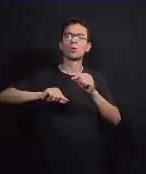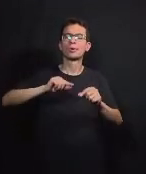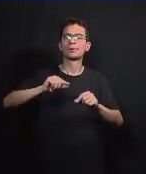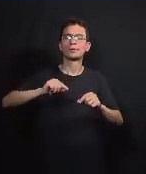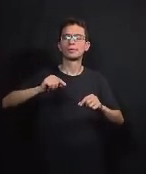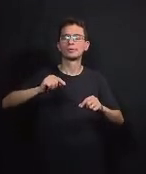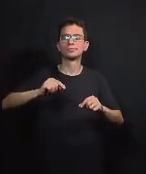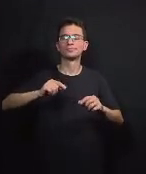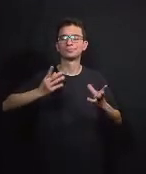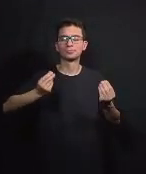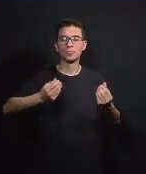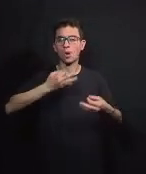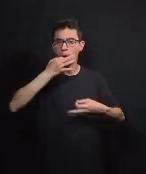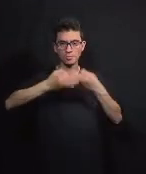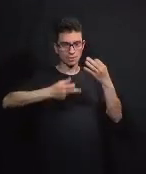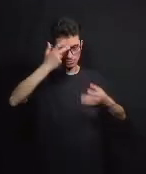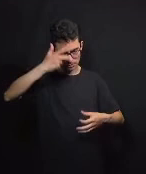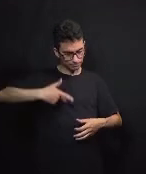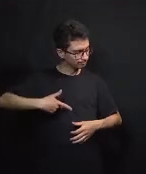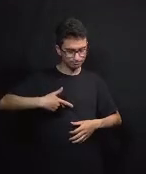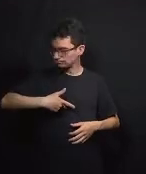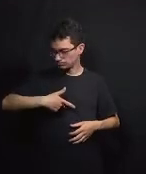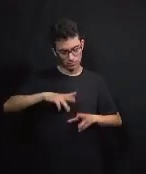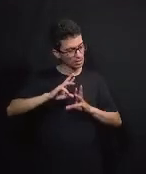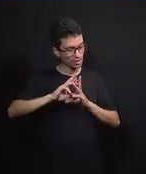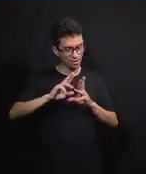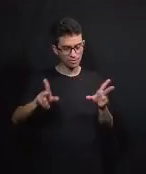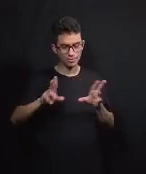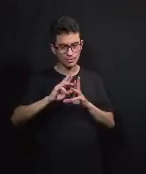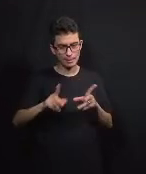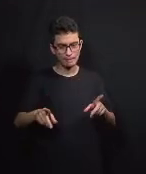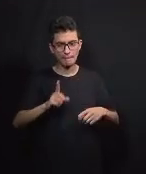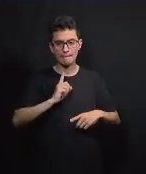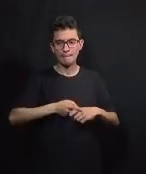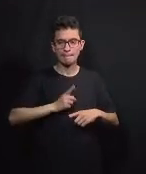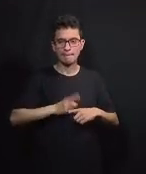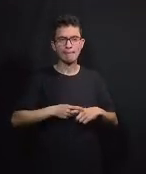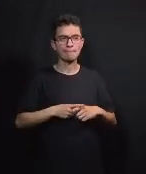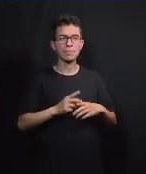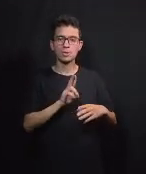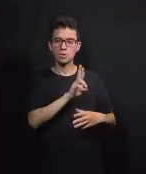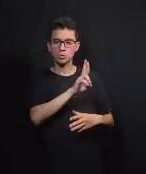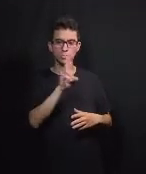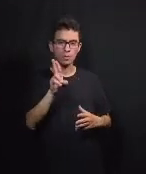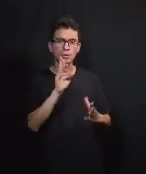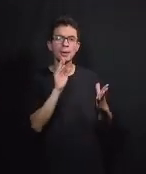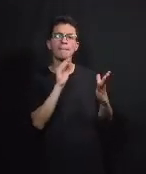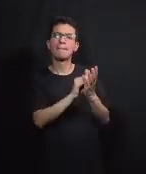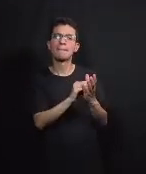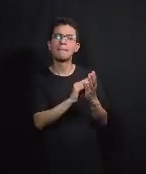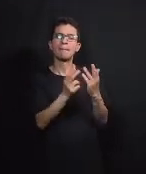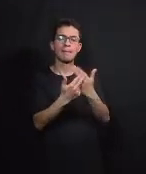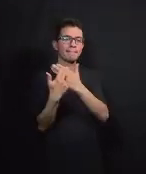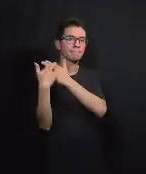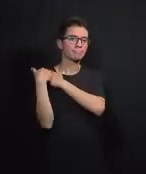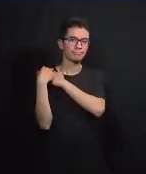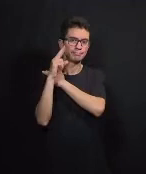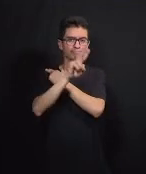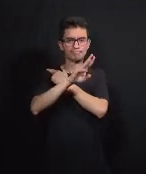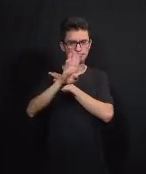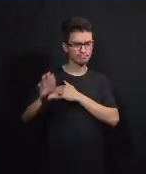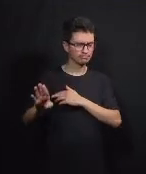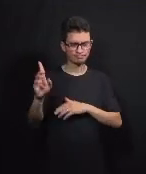minha opinião pessoal, não falo em nome de nenhum instituto e nem pessoa